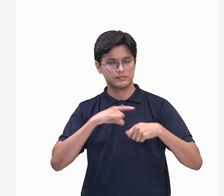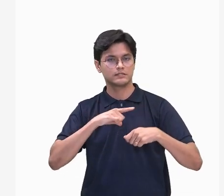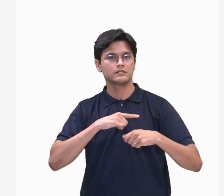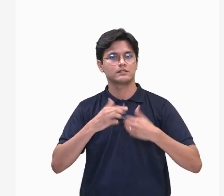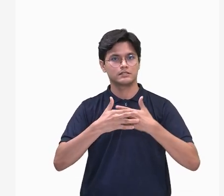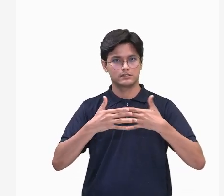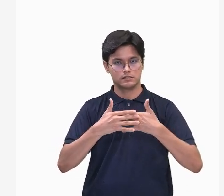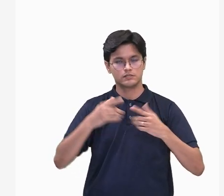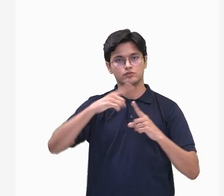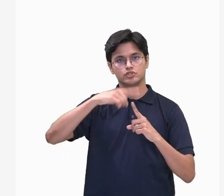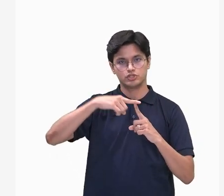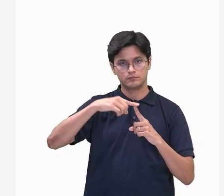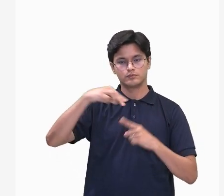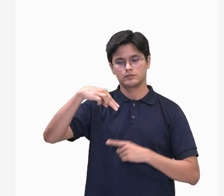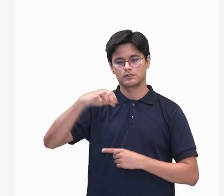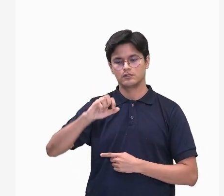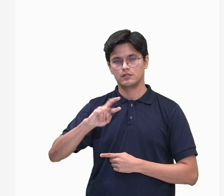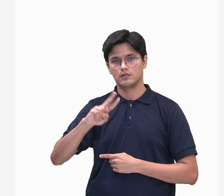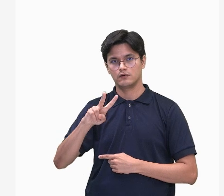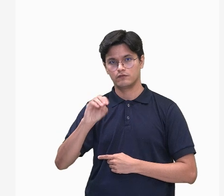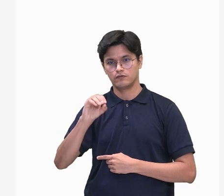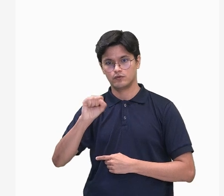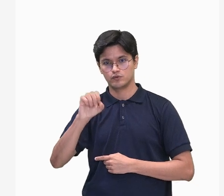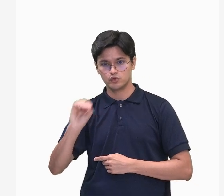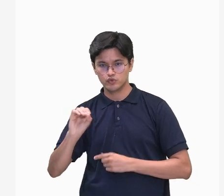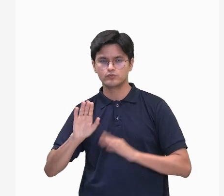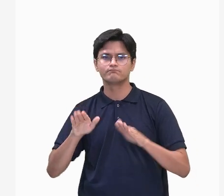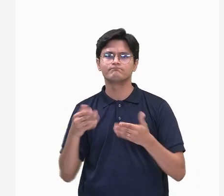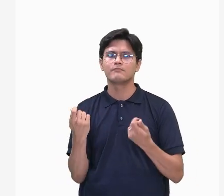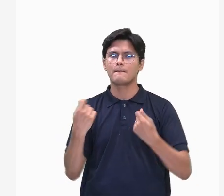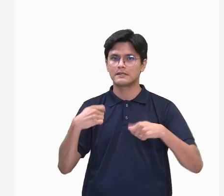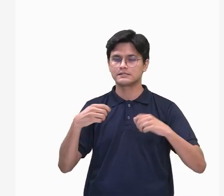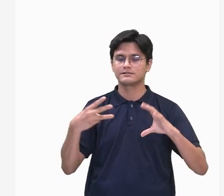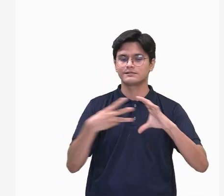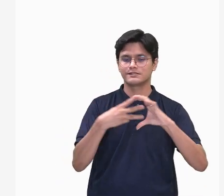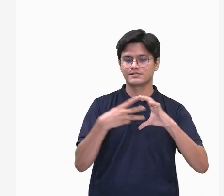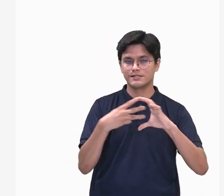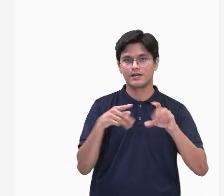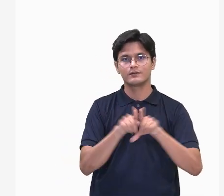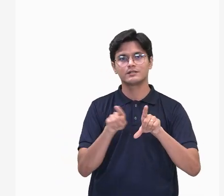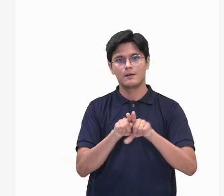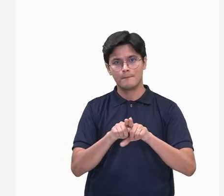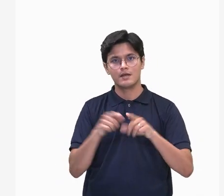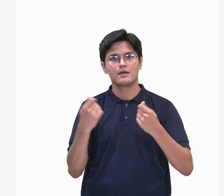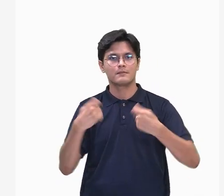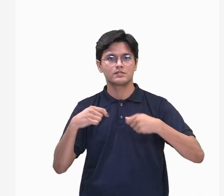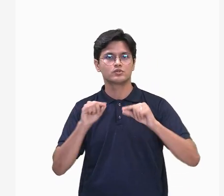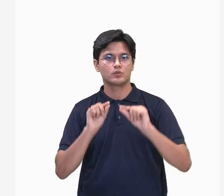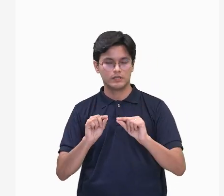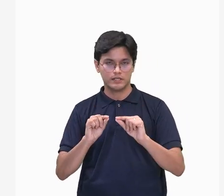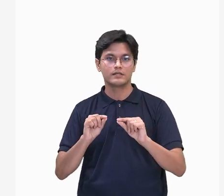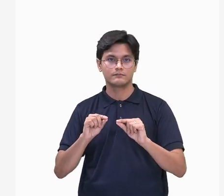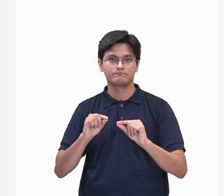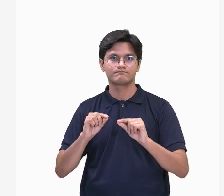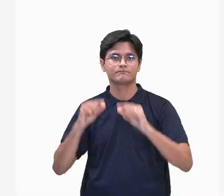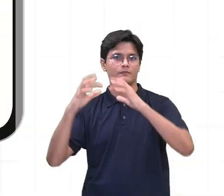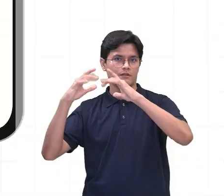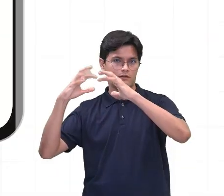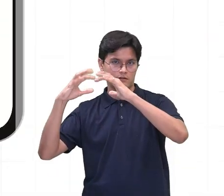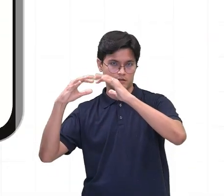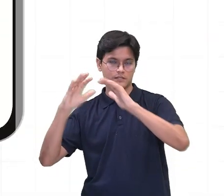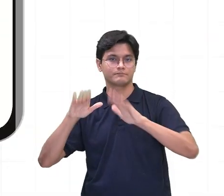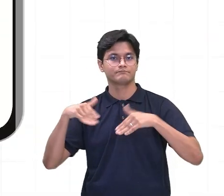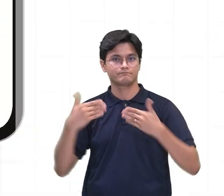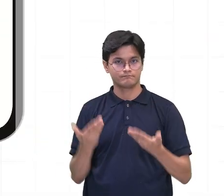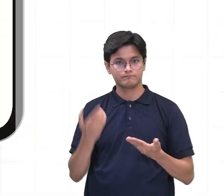que compõe esse tecido nervoso? A célula. Qual é a célula? O neurônio e as células da glia. Tá? Então, a gente vai observar aqui